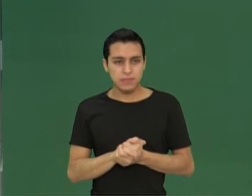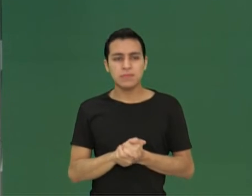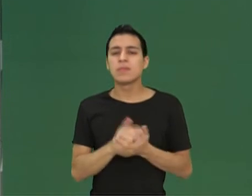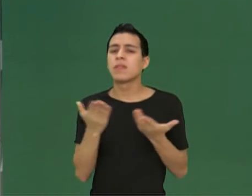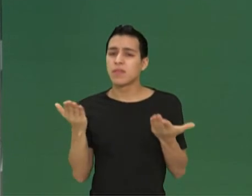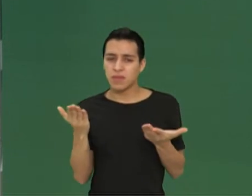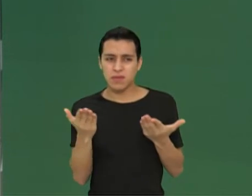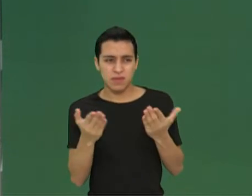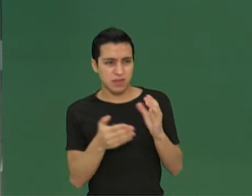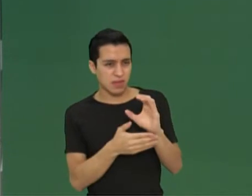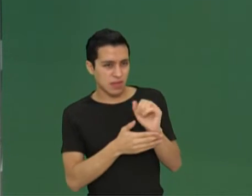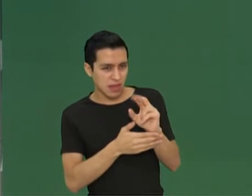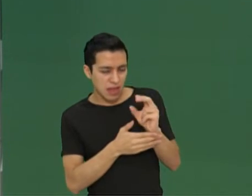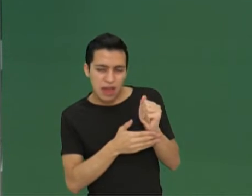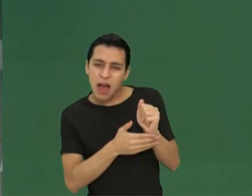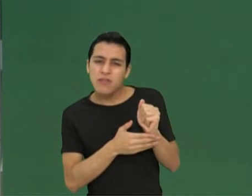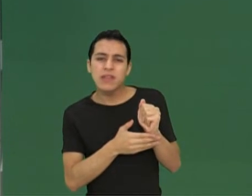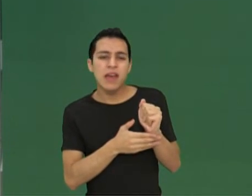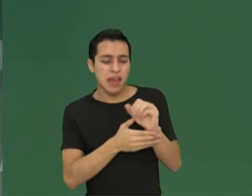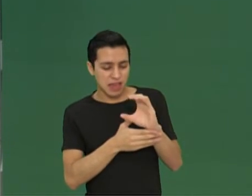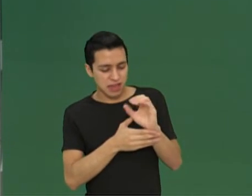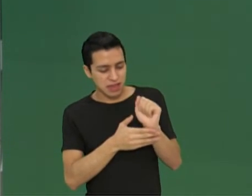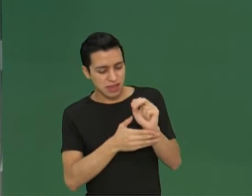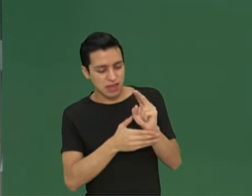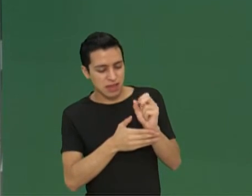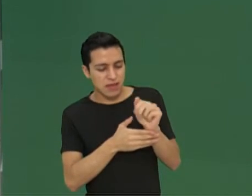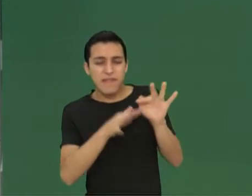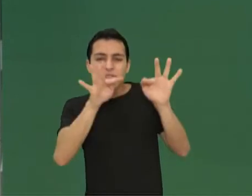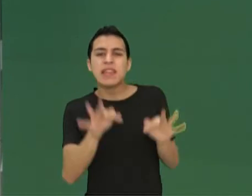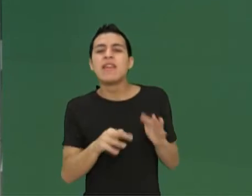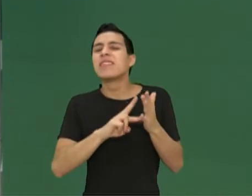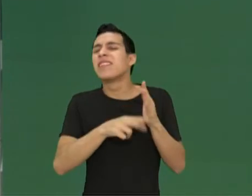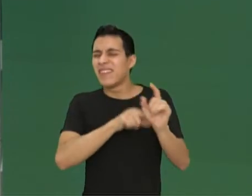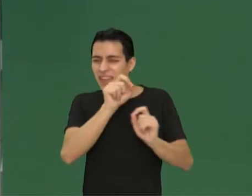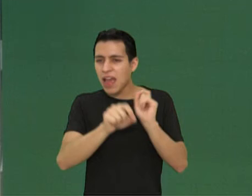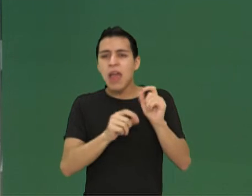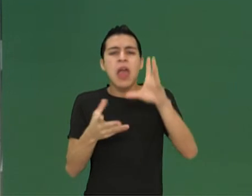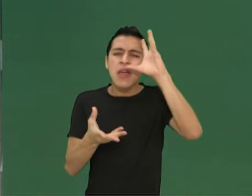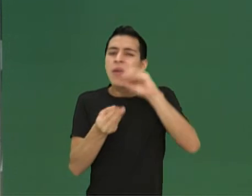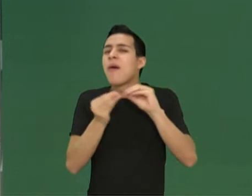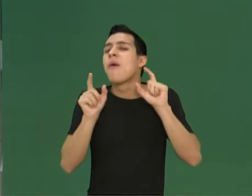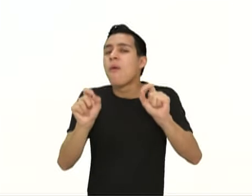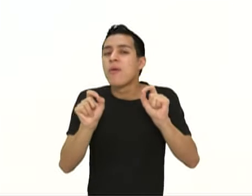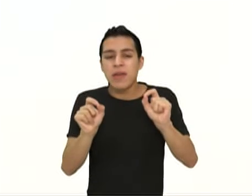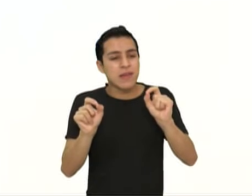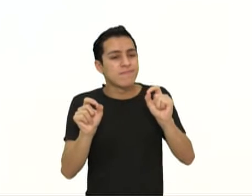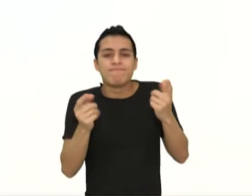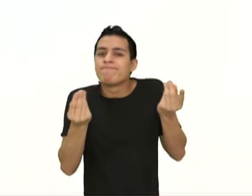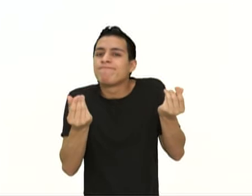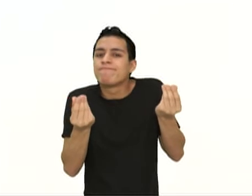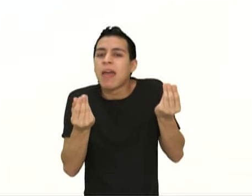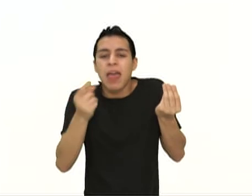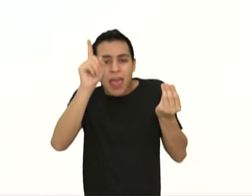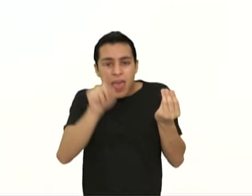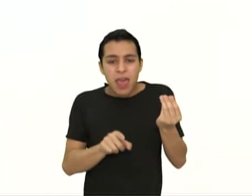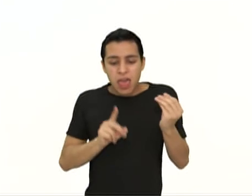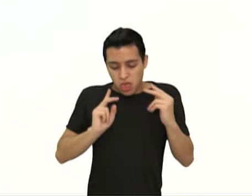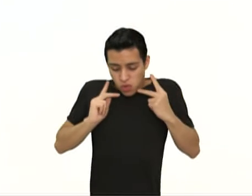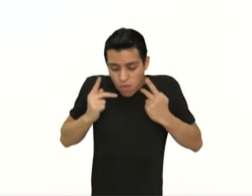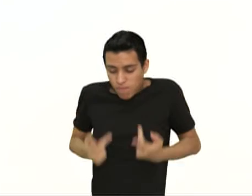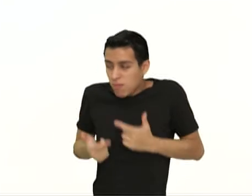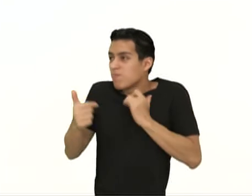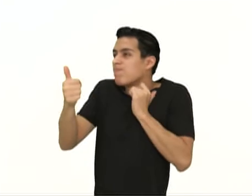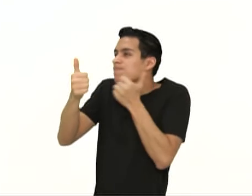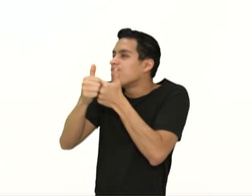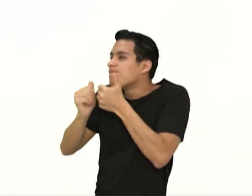causa final do ser humano, né, é justamente se aproximar de Deus. Olha lá. A causa final do ser humano seria aproximar-se